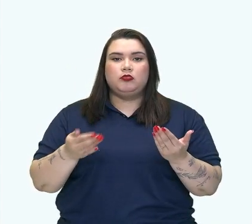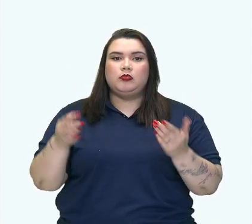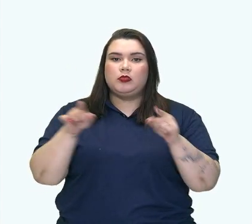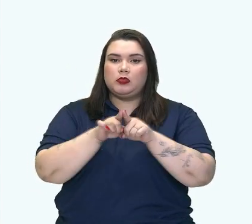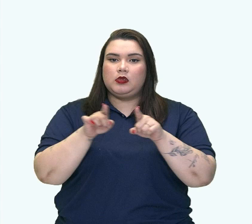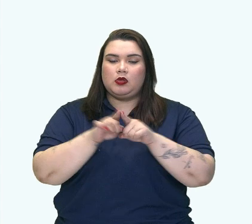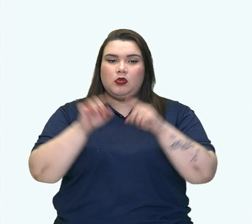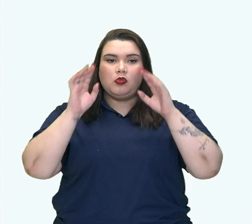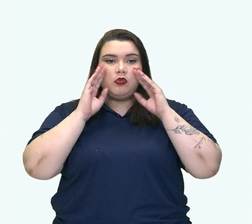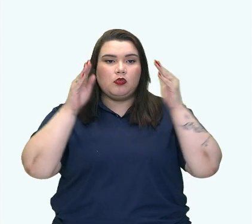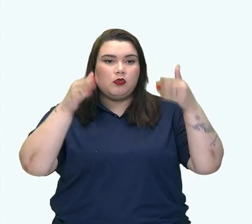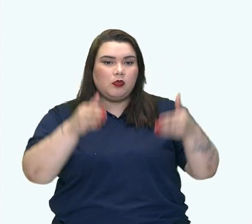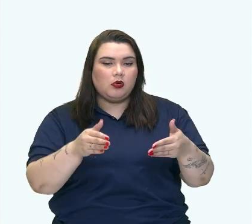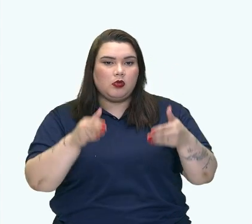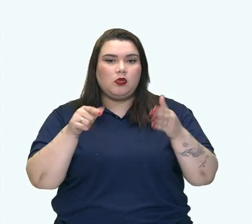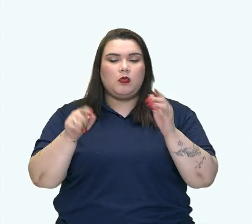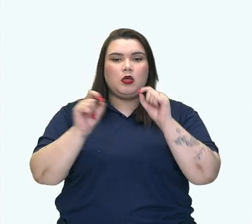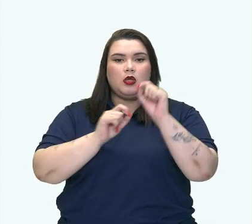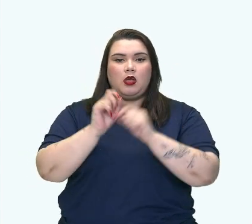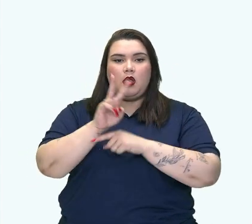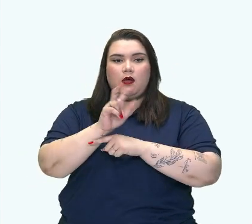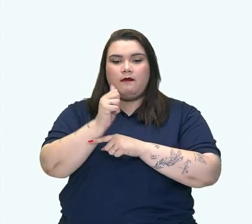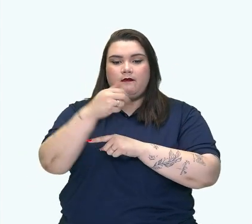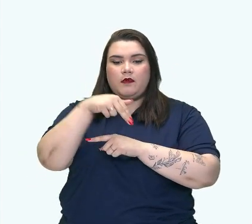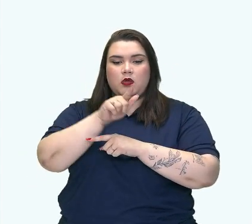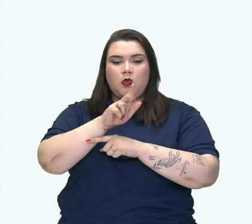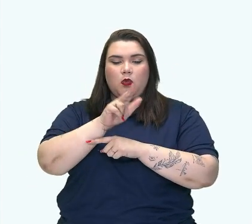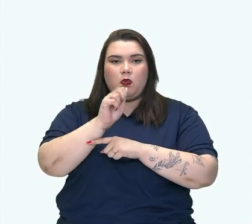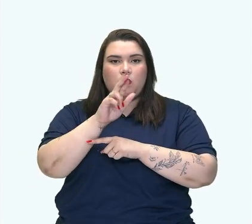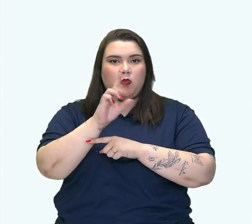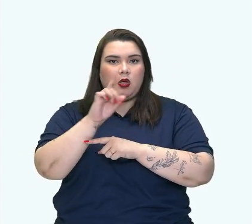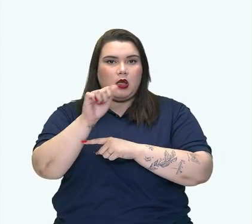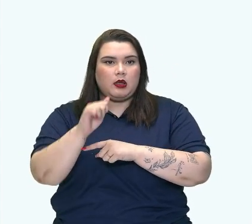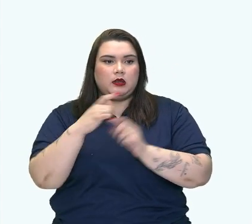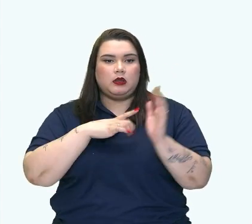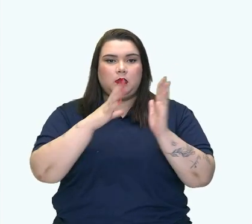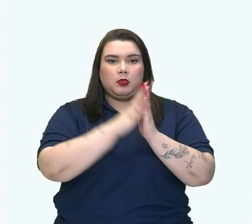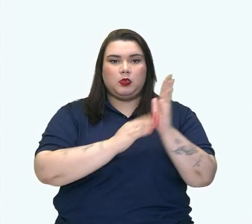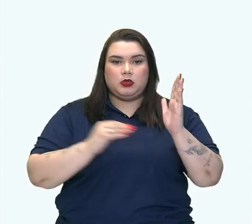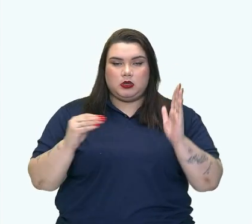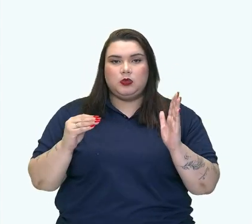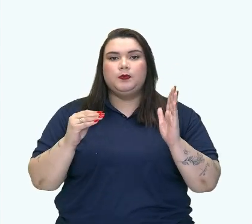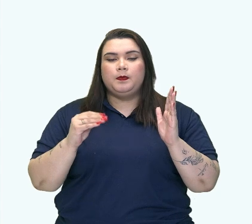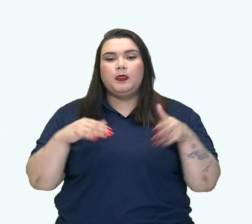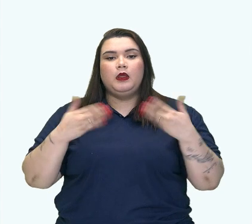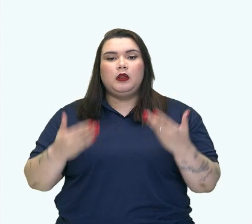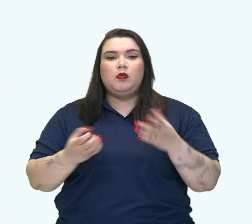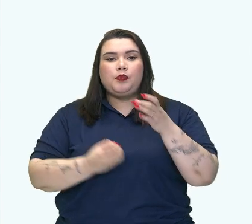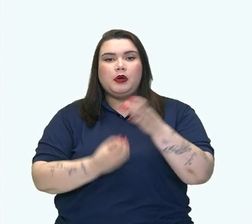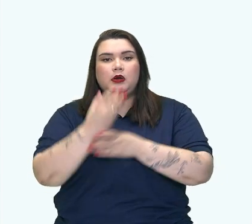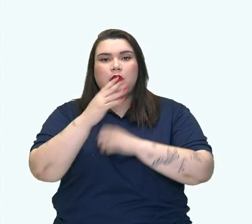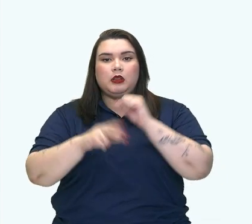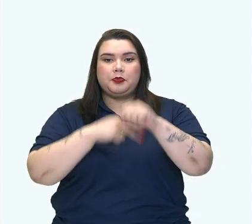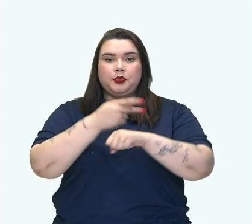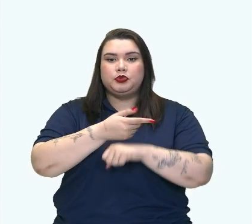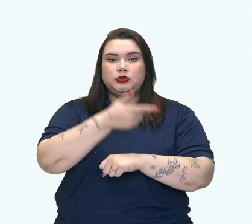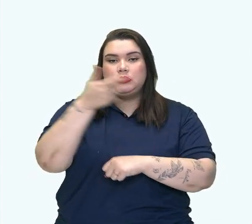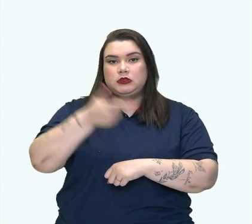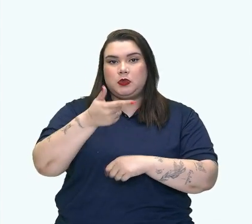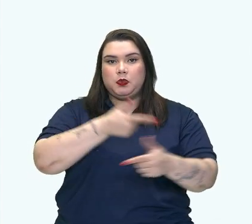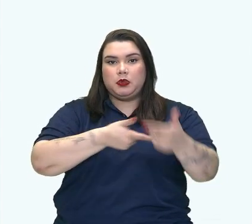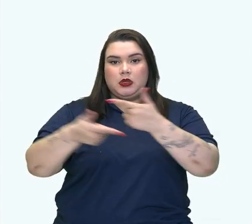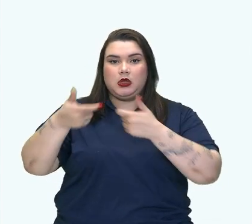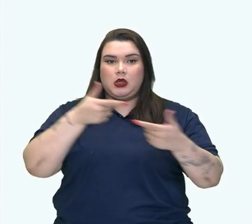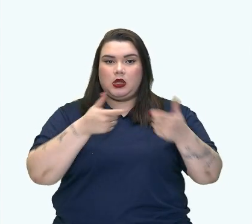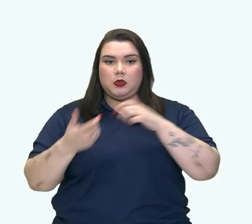muito voltadas para aquelas vanguardas que inspiraram o modernismo. Surge após a Segunda Guerra Mundial, então a gente tem que pensar